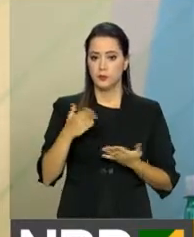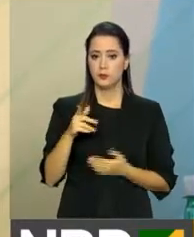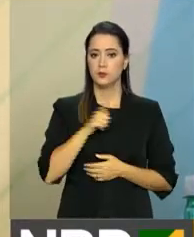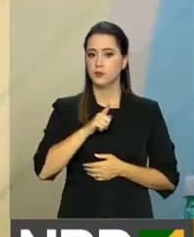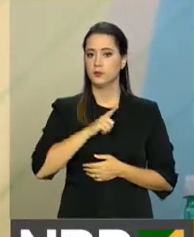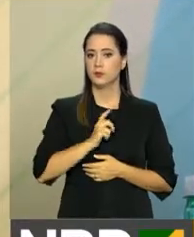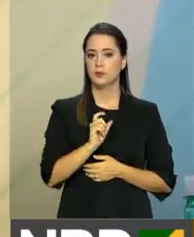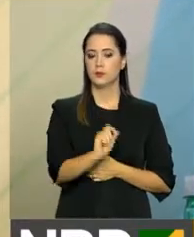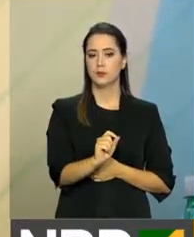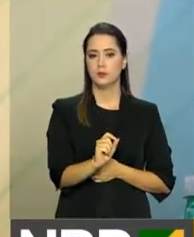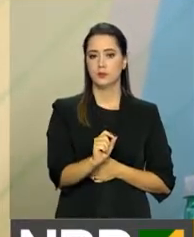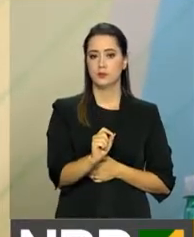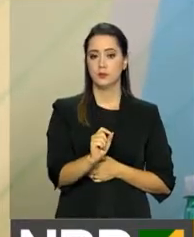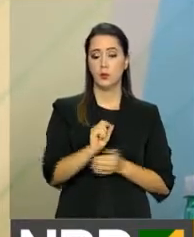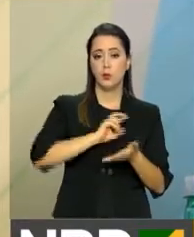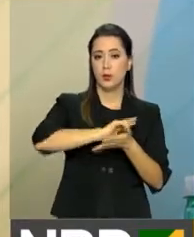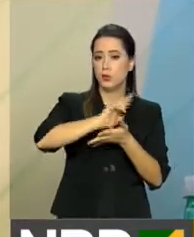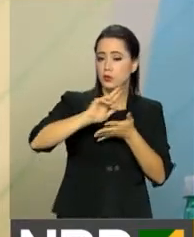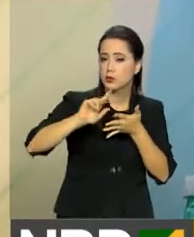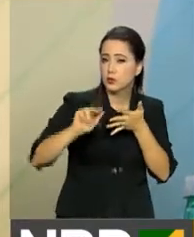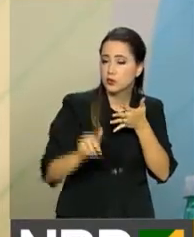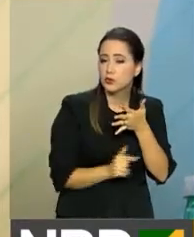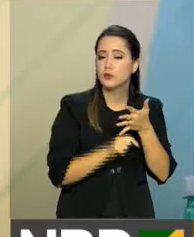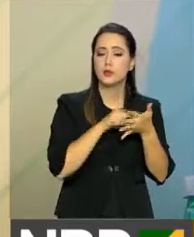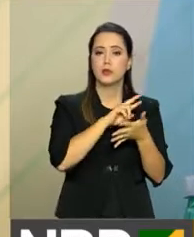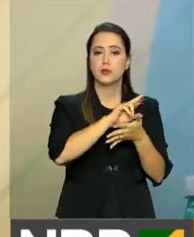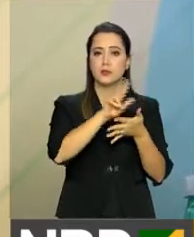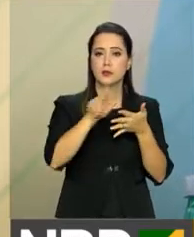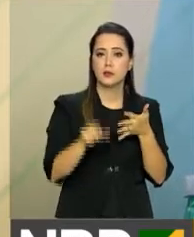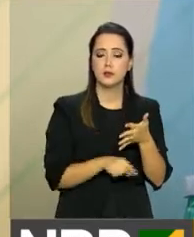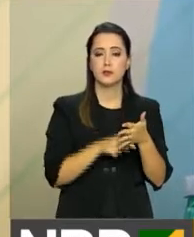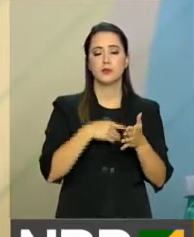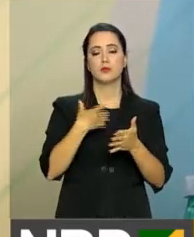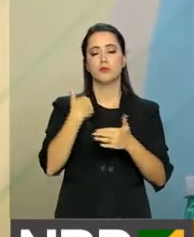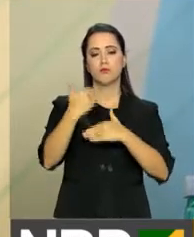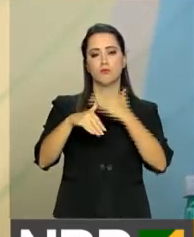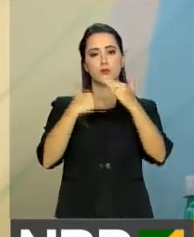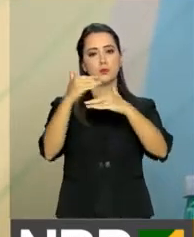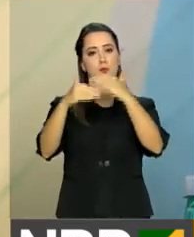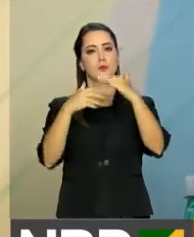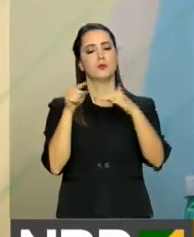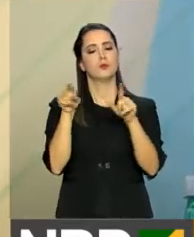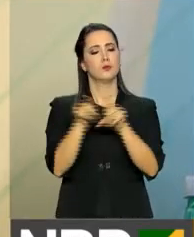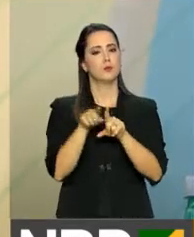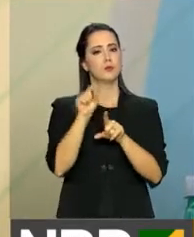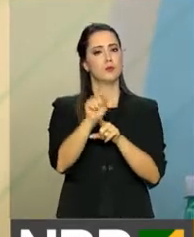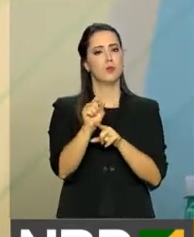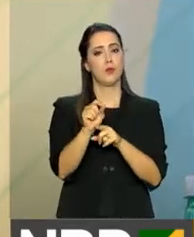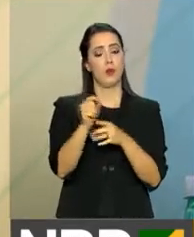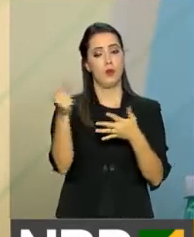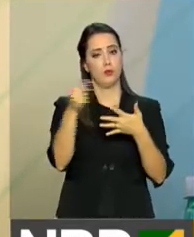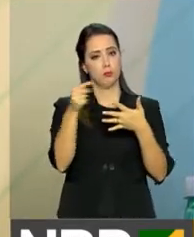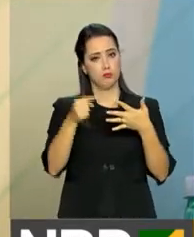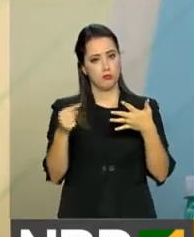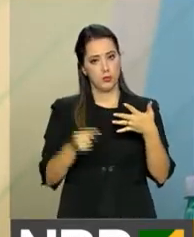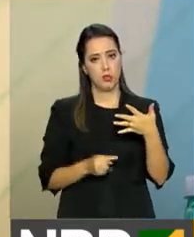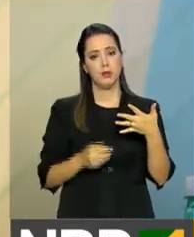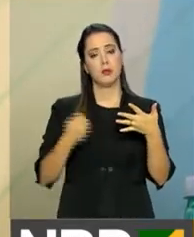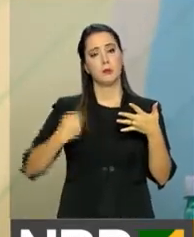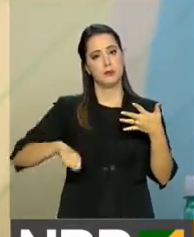temos níveis extraordinários de implementação das recomendações deste